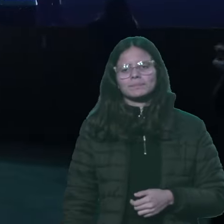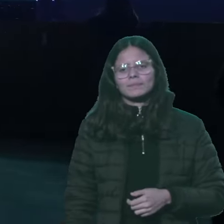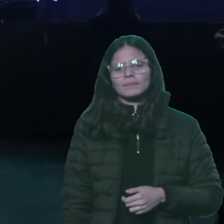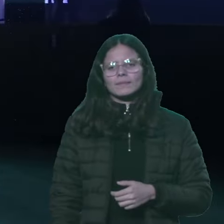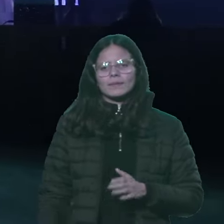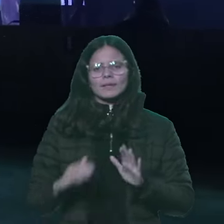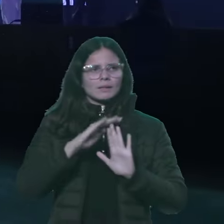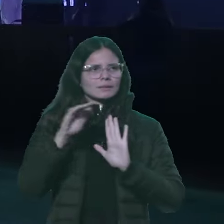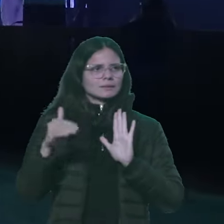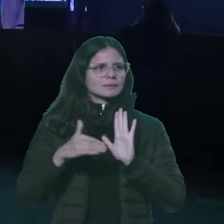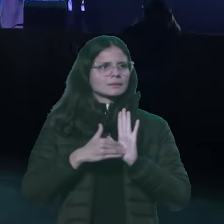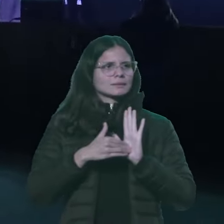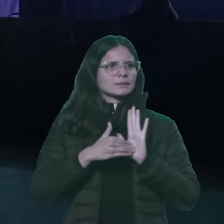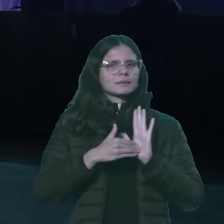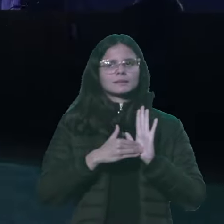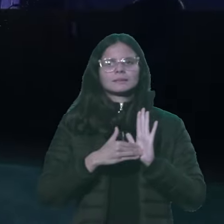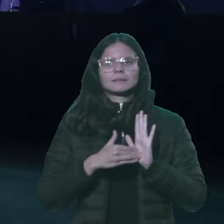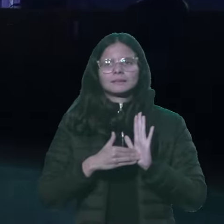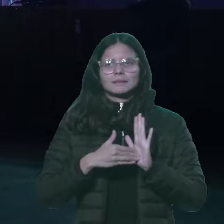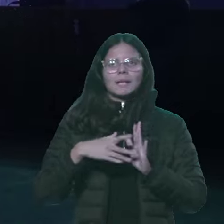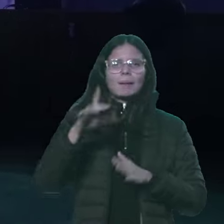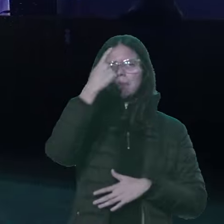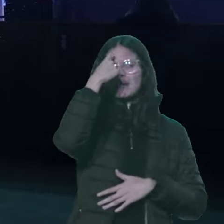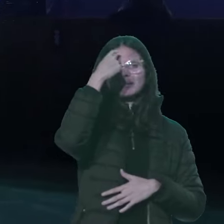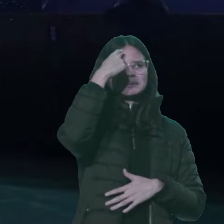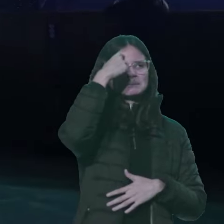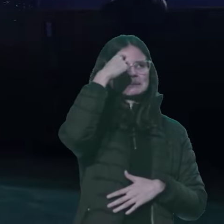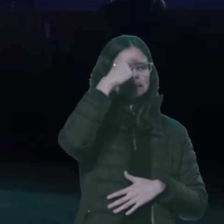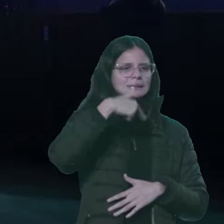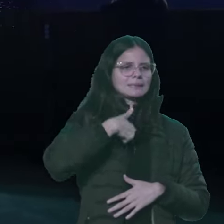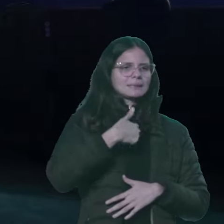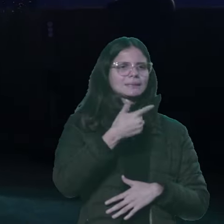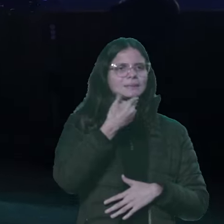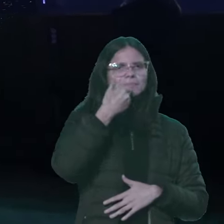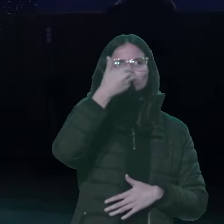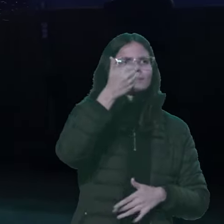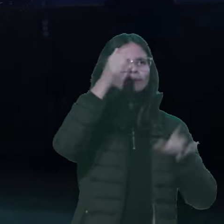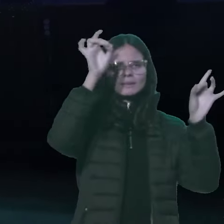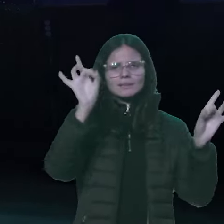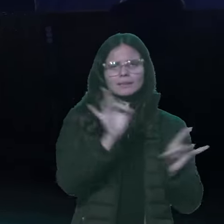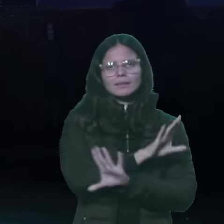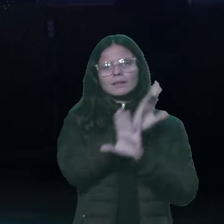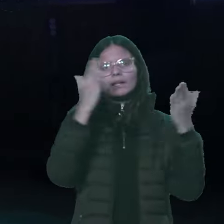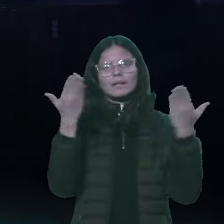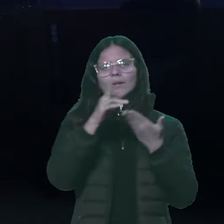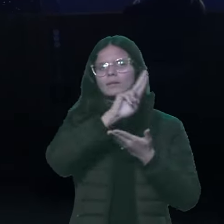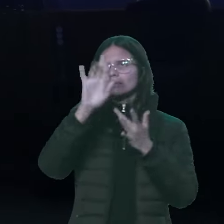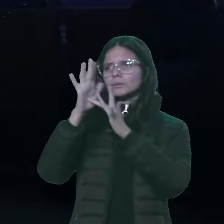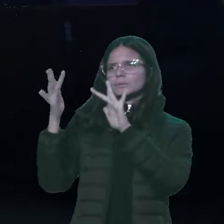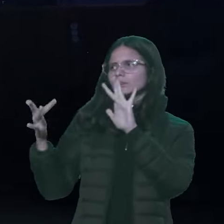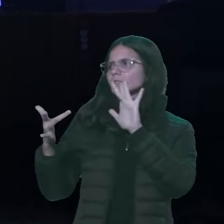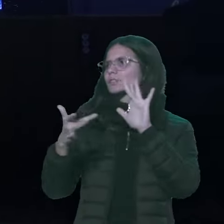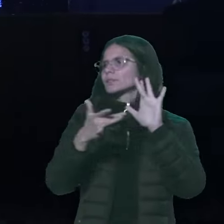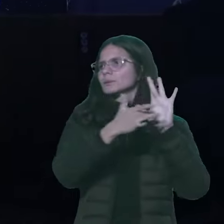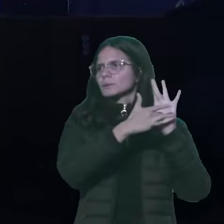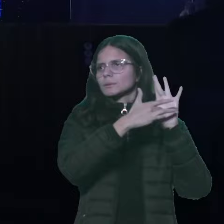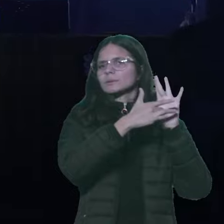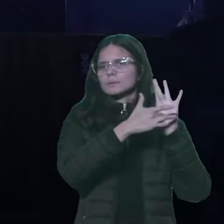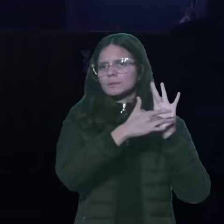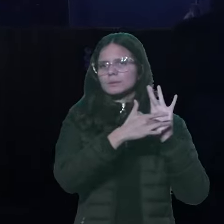toda autopromoção é quebrada agora em nome de Jesus. Todo trauma,